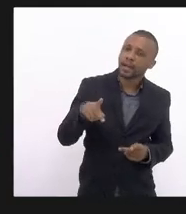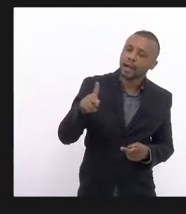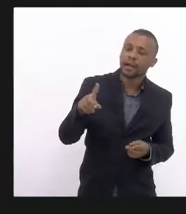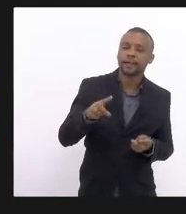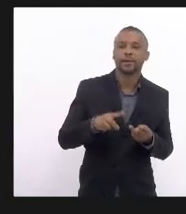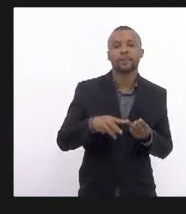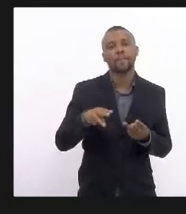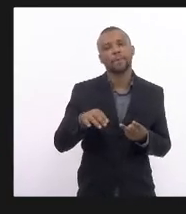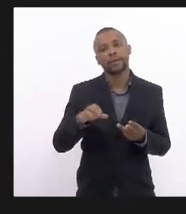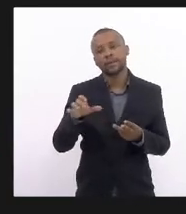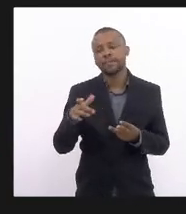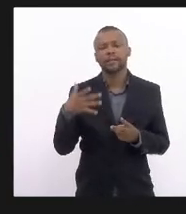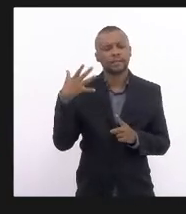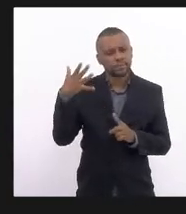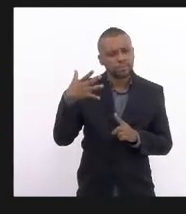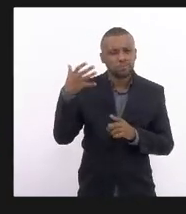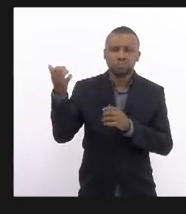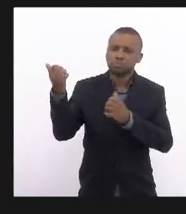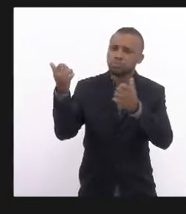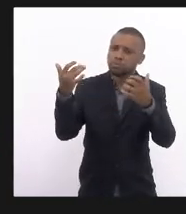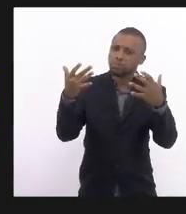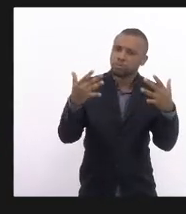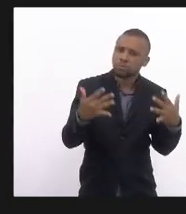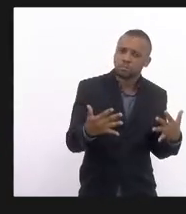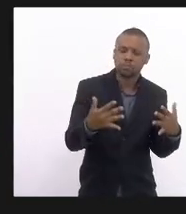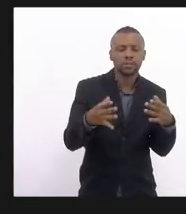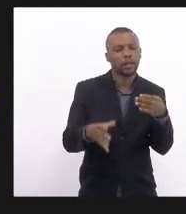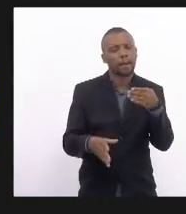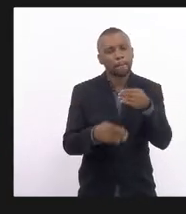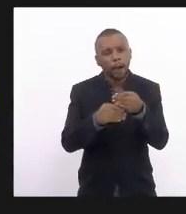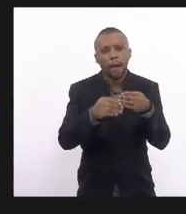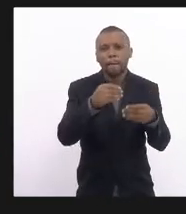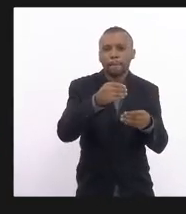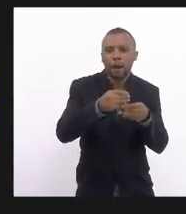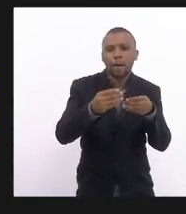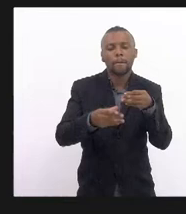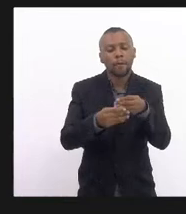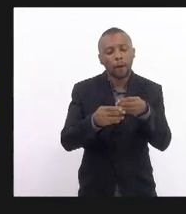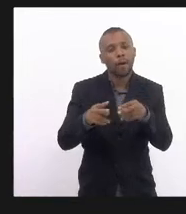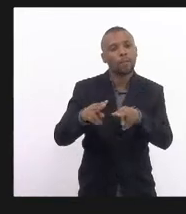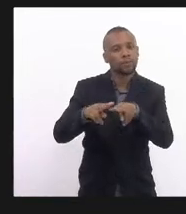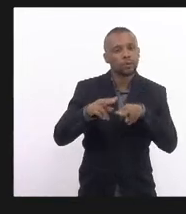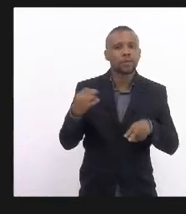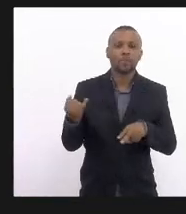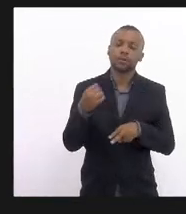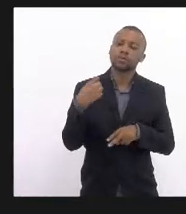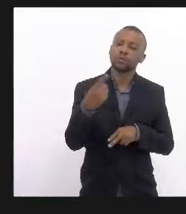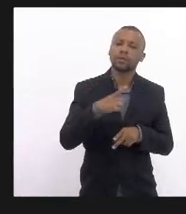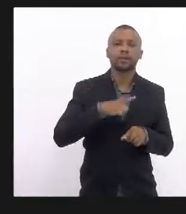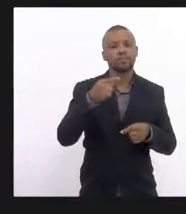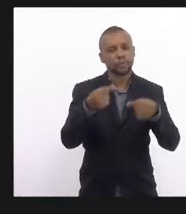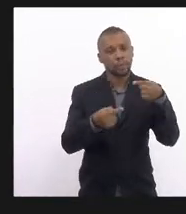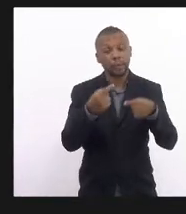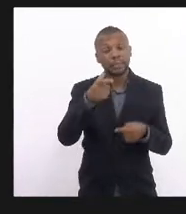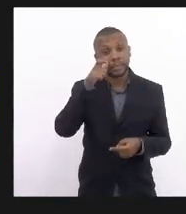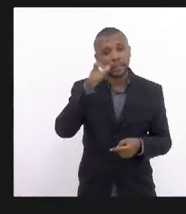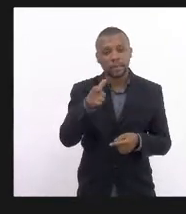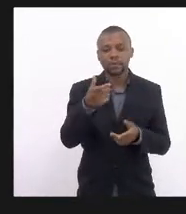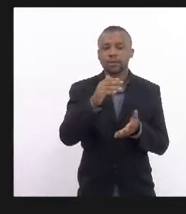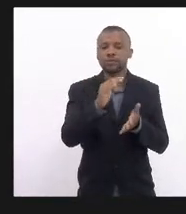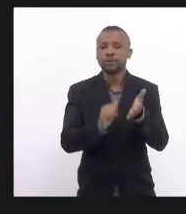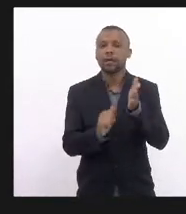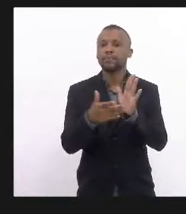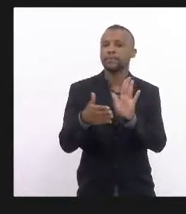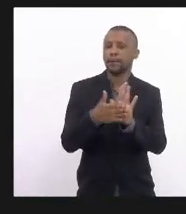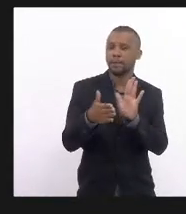mundo que está falando alguma coisa. Então, por isso que tem que haver o debate. Eu acho interessante, sim, o projeto sair de pauta. Não